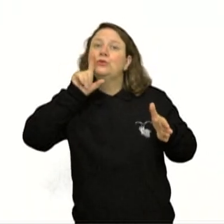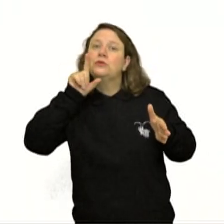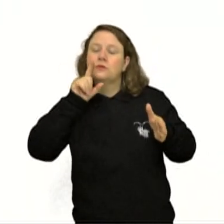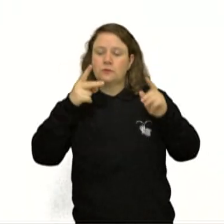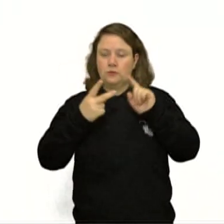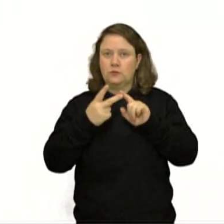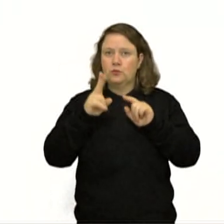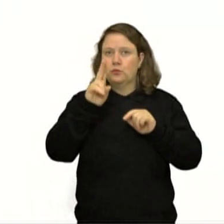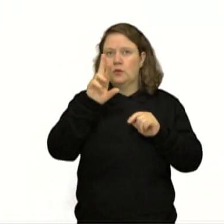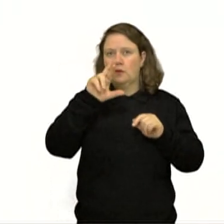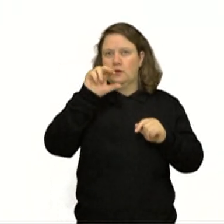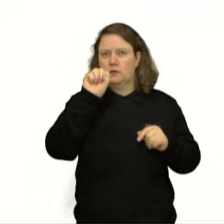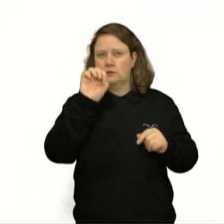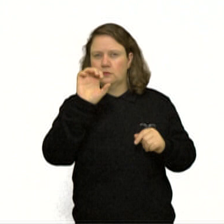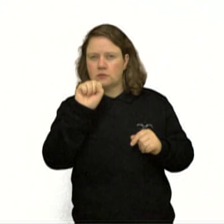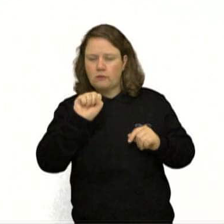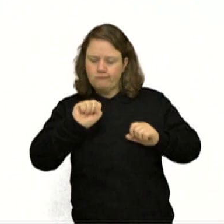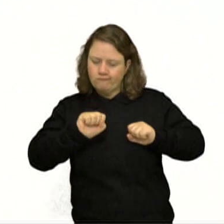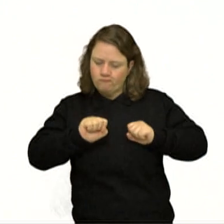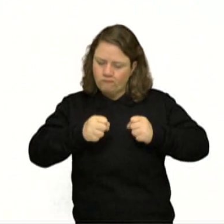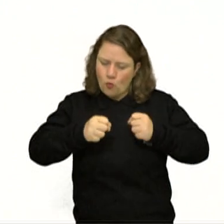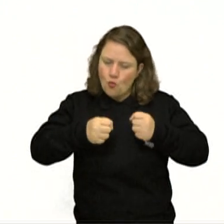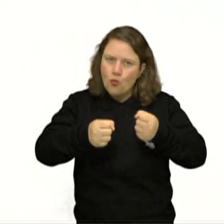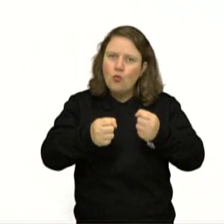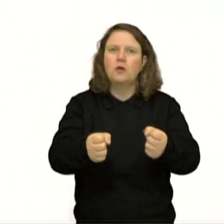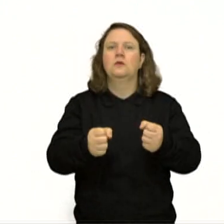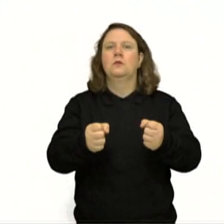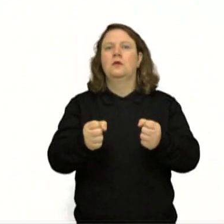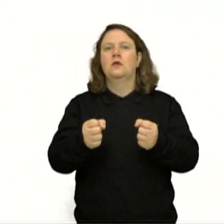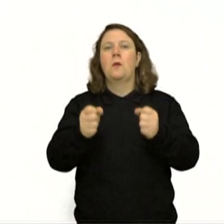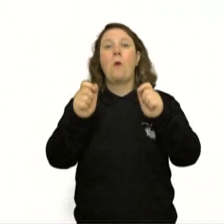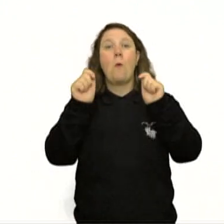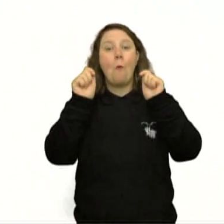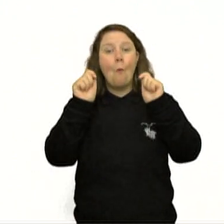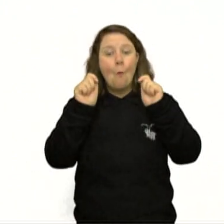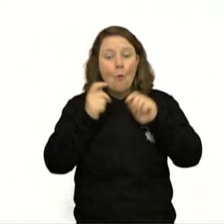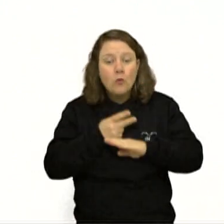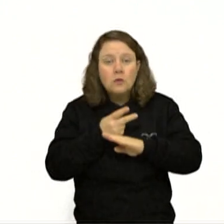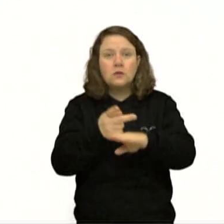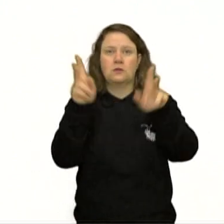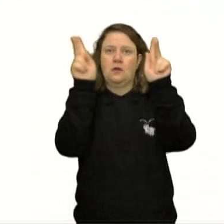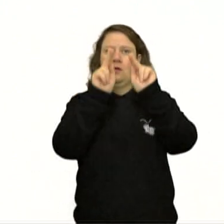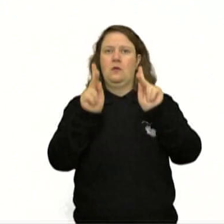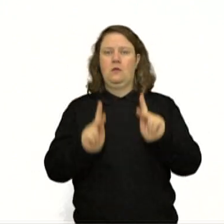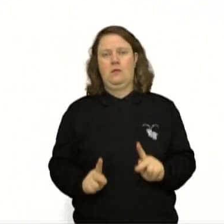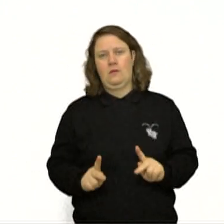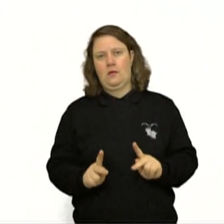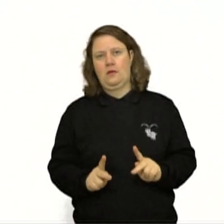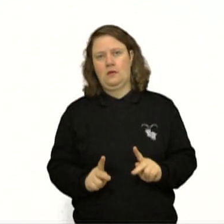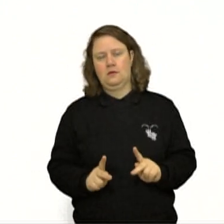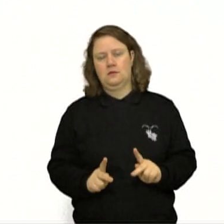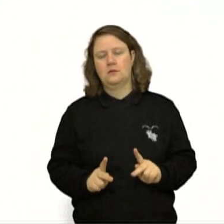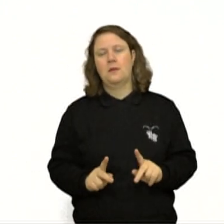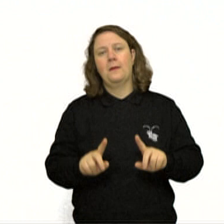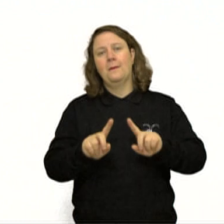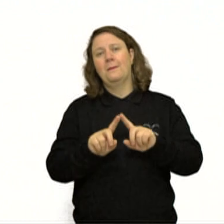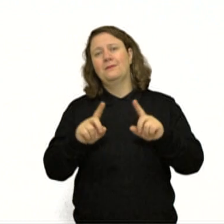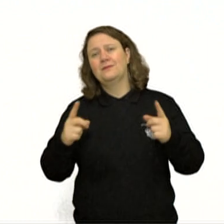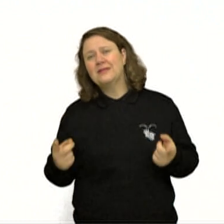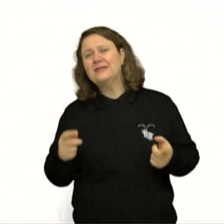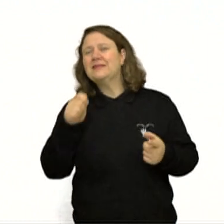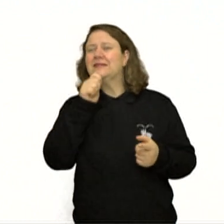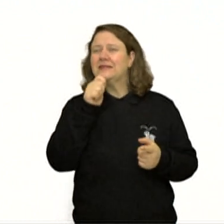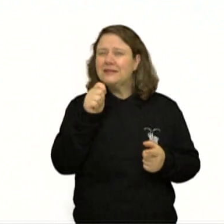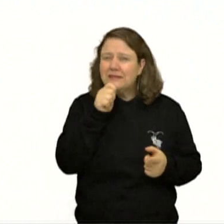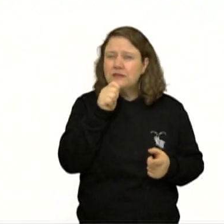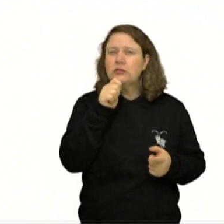União Soviética se esforçaram para uma coexistência pacífica, um período sem grande agressividade entre eles, mas que ainda